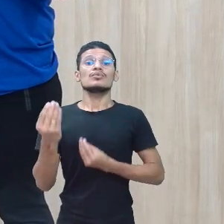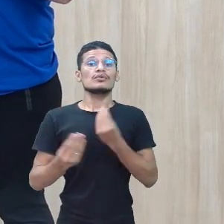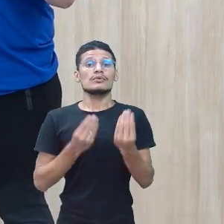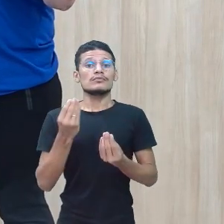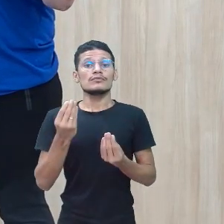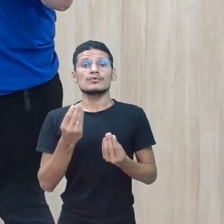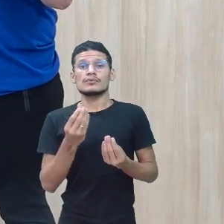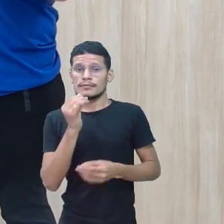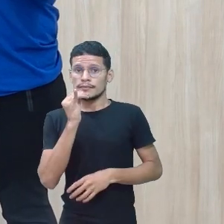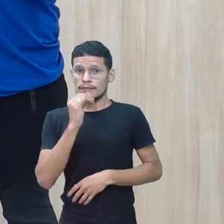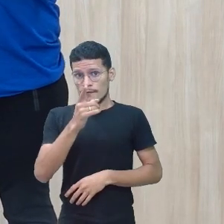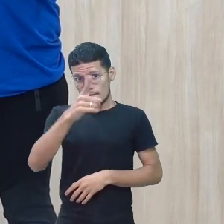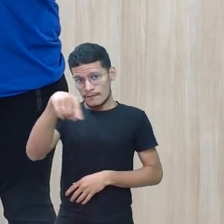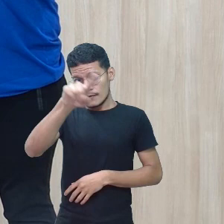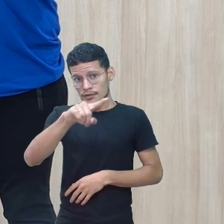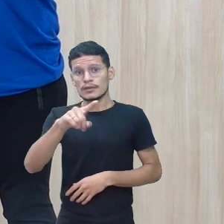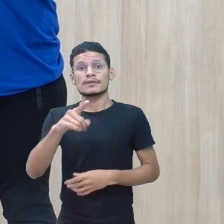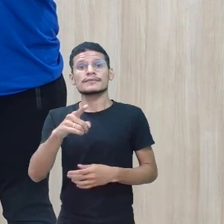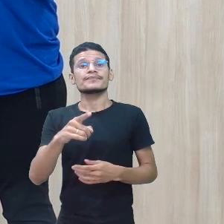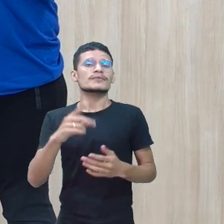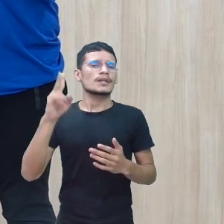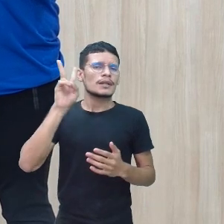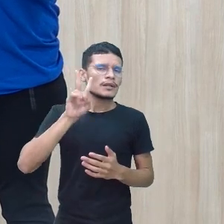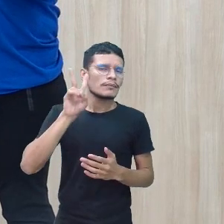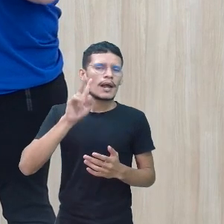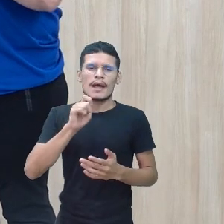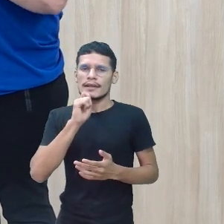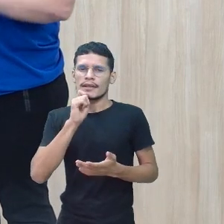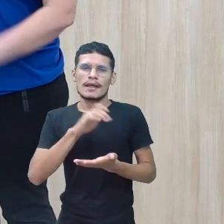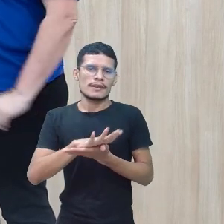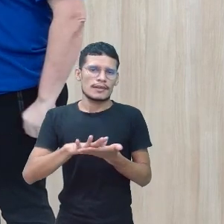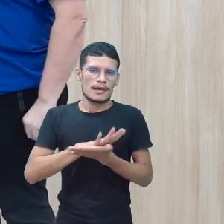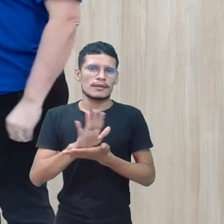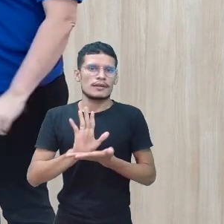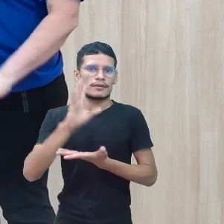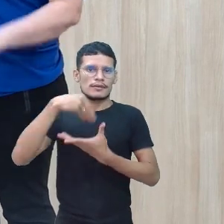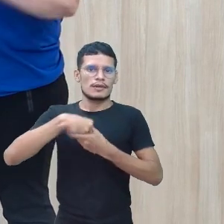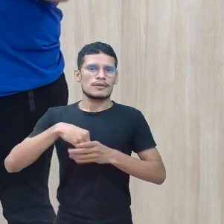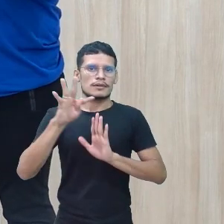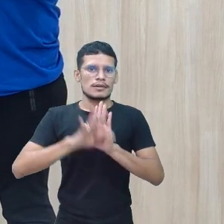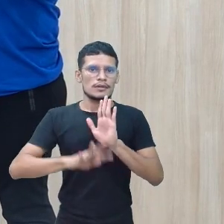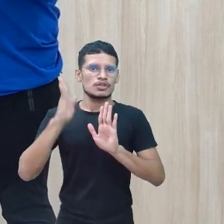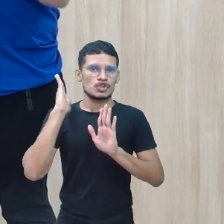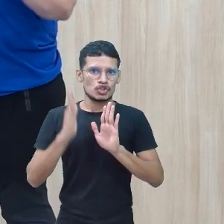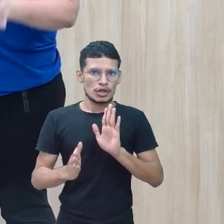Onde você não lembrou, já está aqui, não é? Tudo